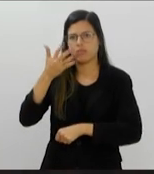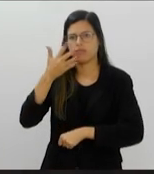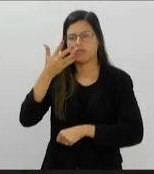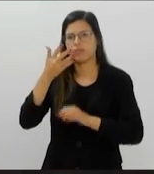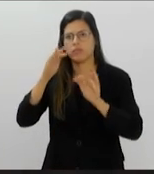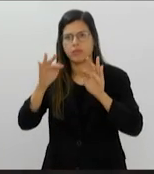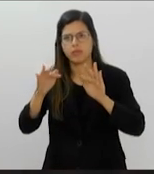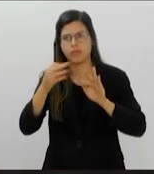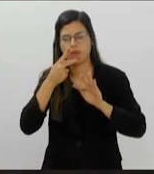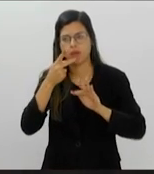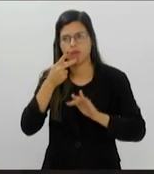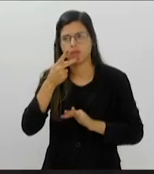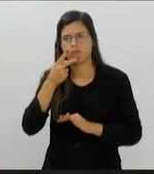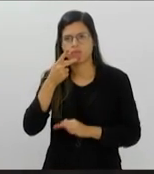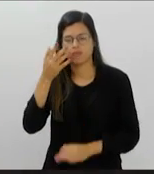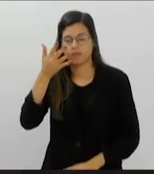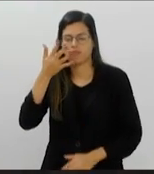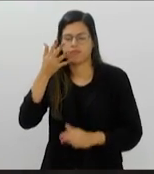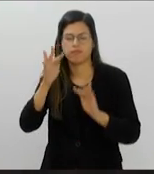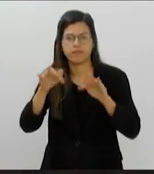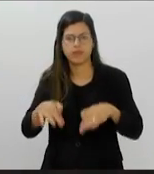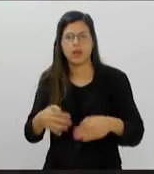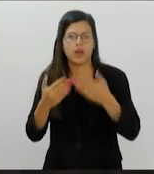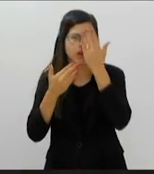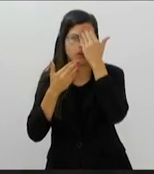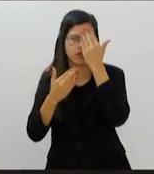final. Agradeço a todos novamente.